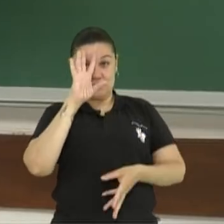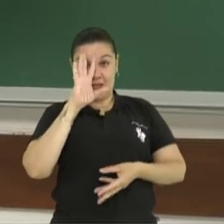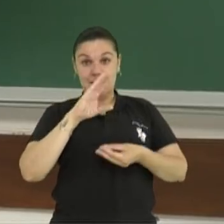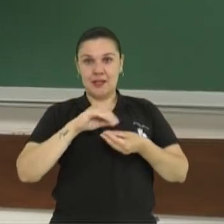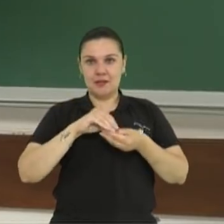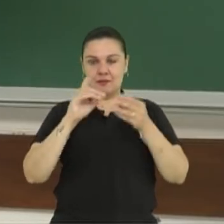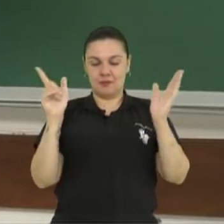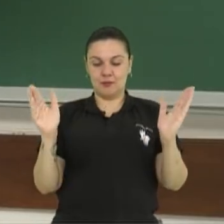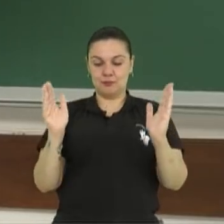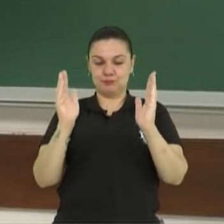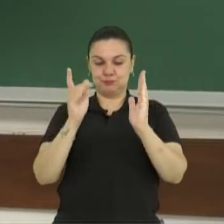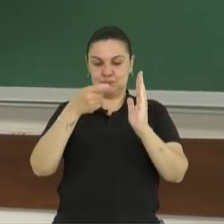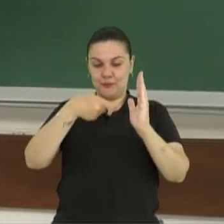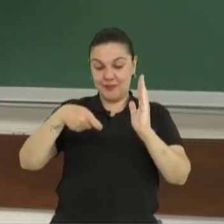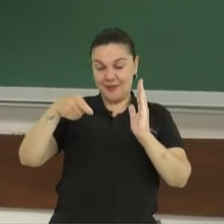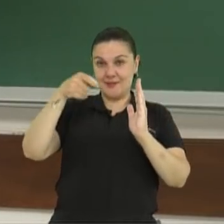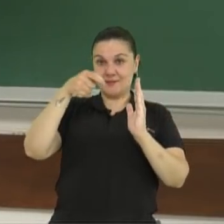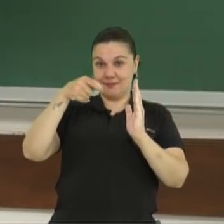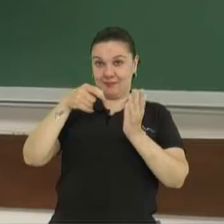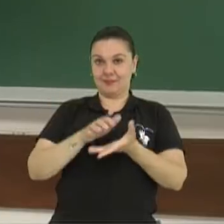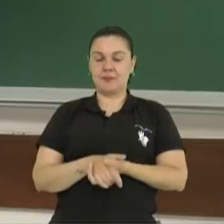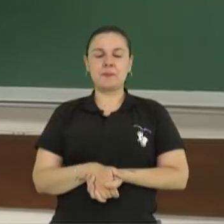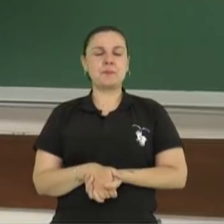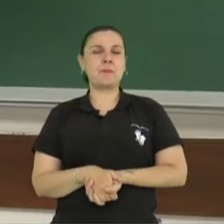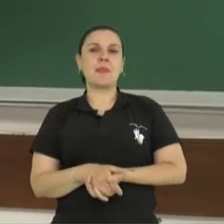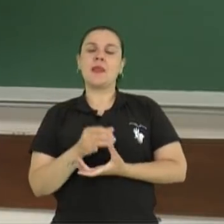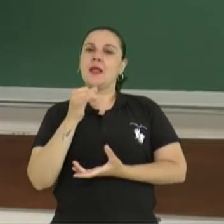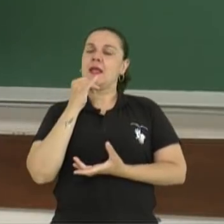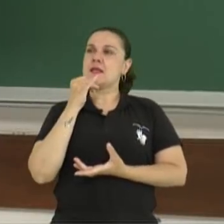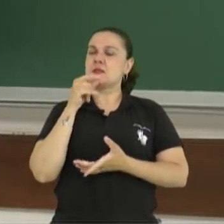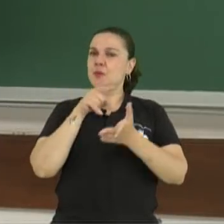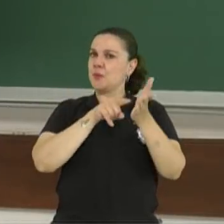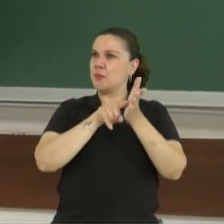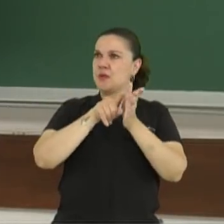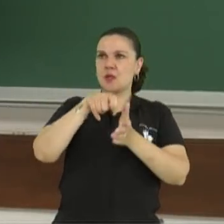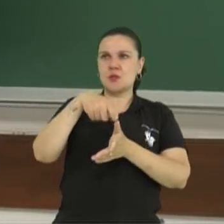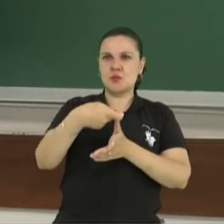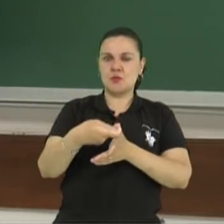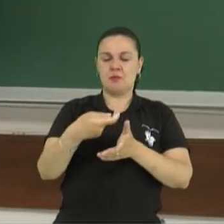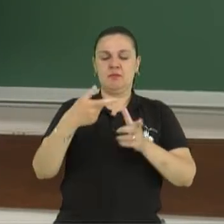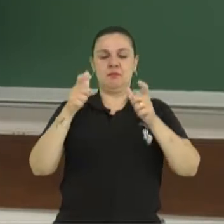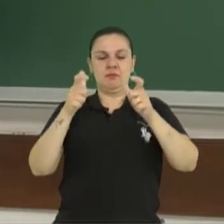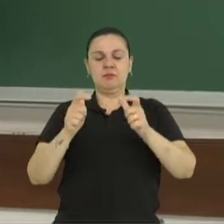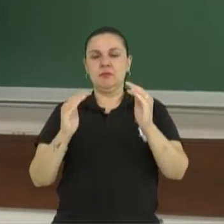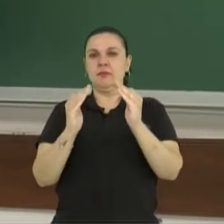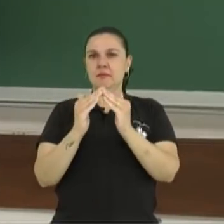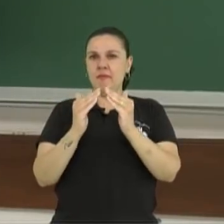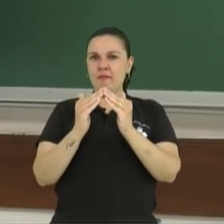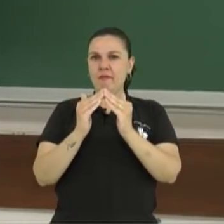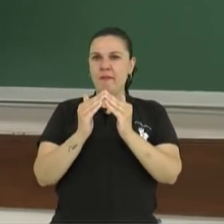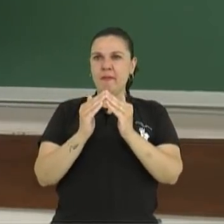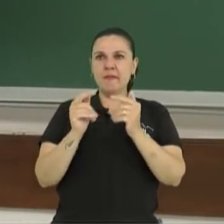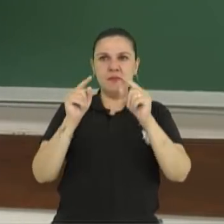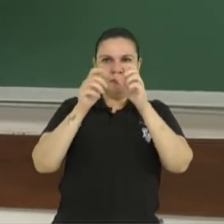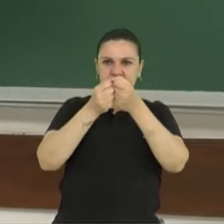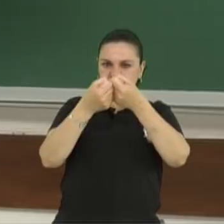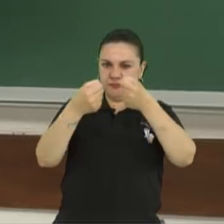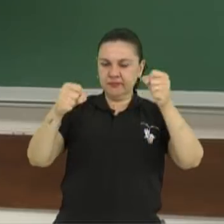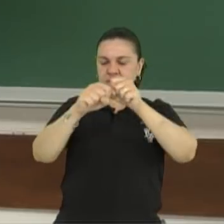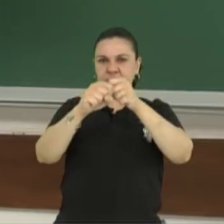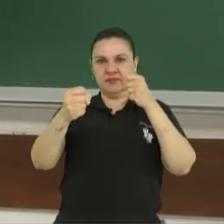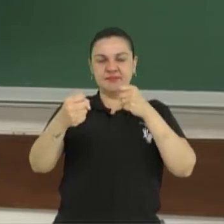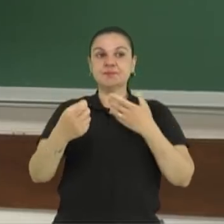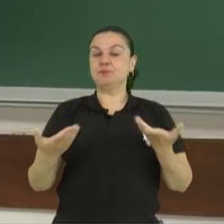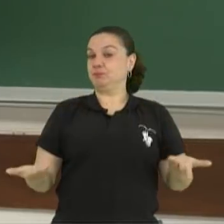sua representação no mapa. Então, se eu vou fazer um estudo lá sobre o meu bairro, né? Então, eu